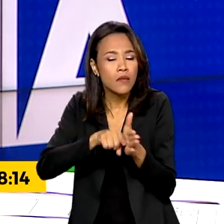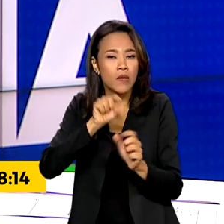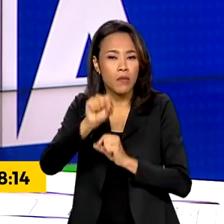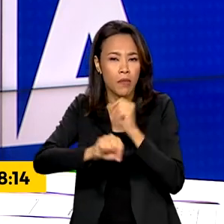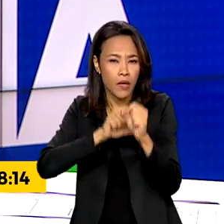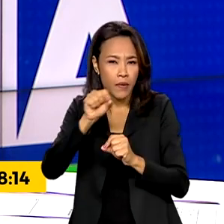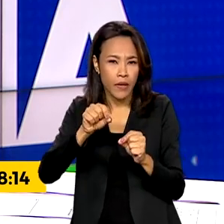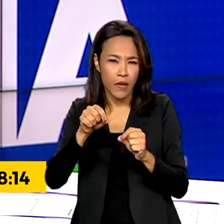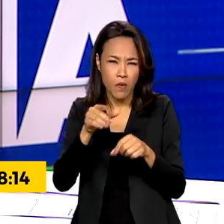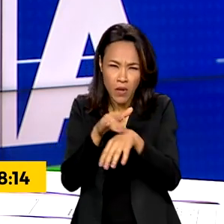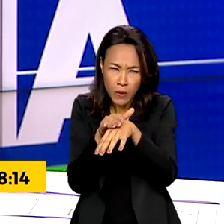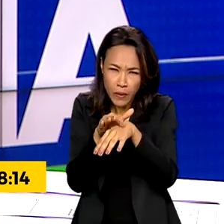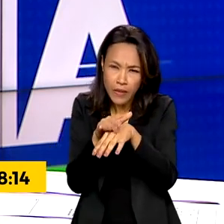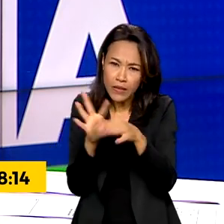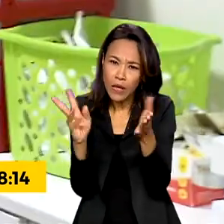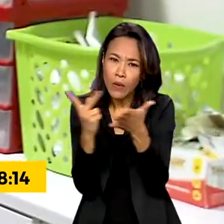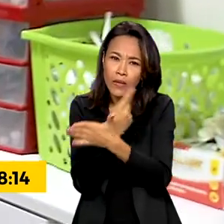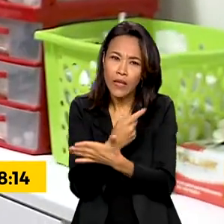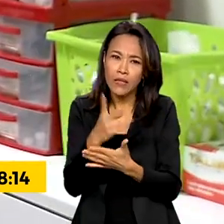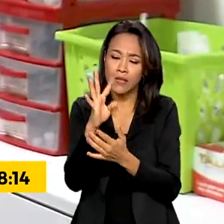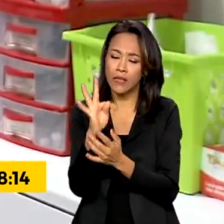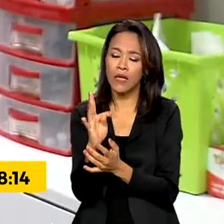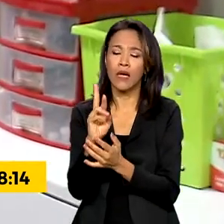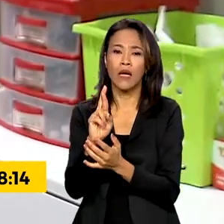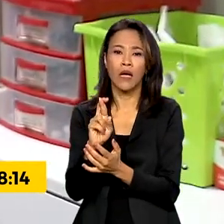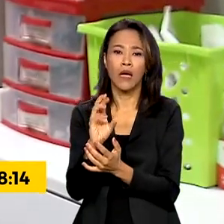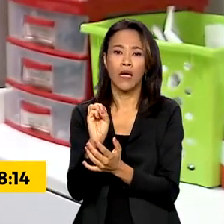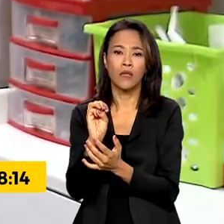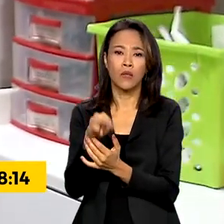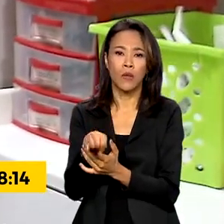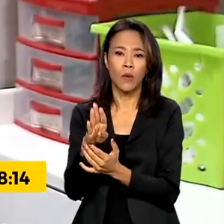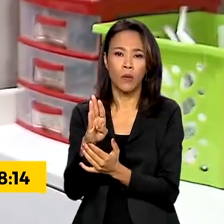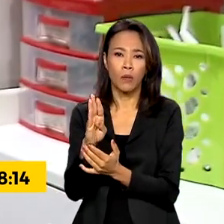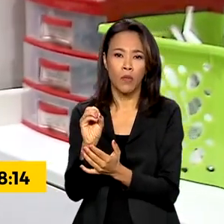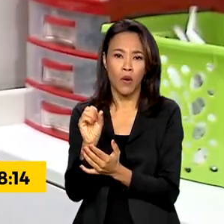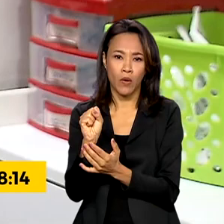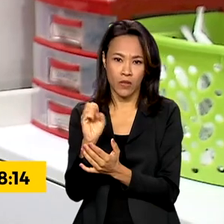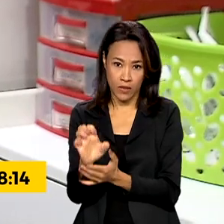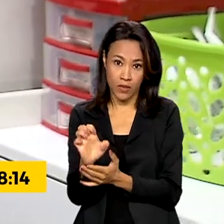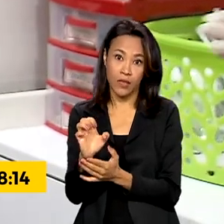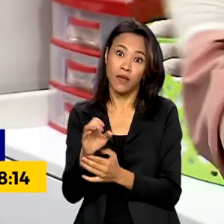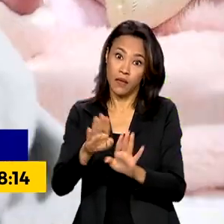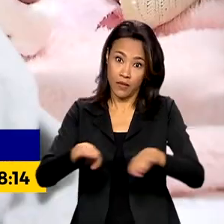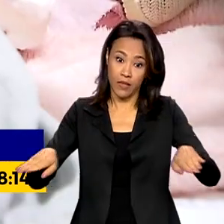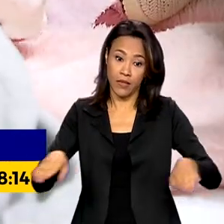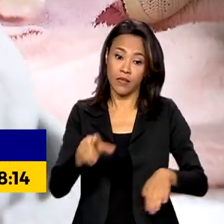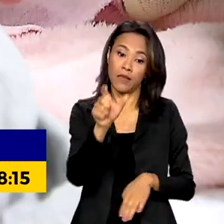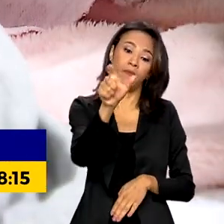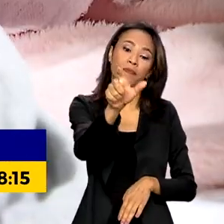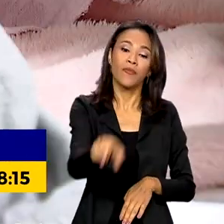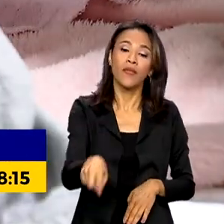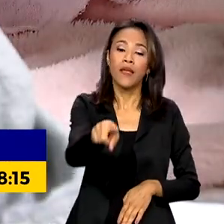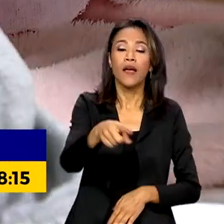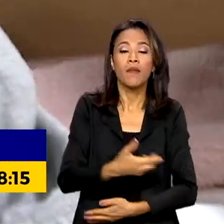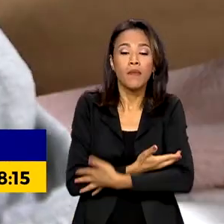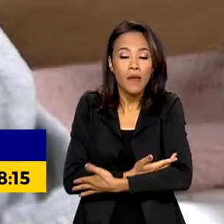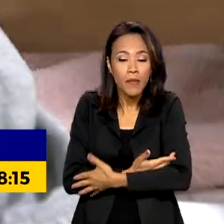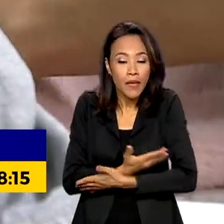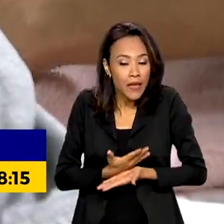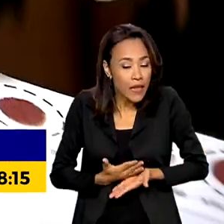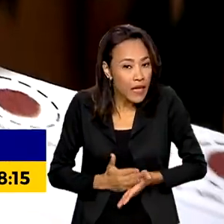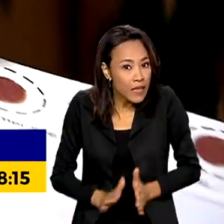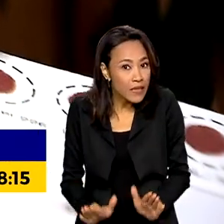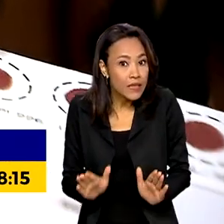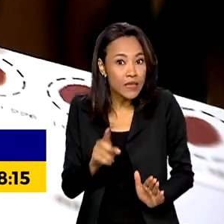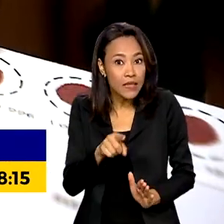causa trombose em crianças. A pequena Maria Lívia nasceu há 15 dias e, antes de deixar a